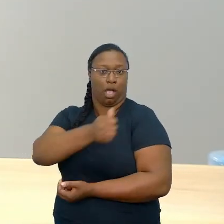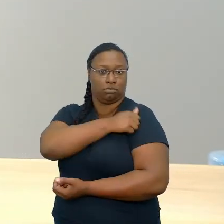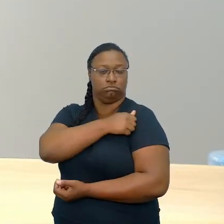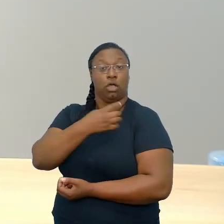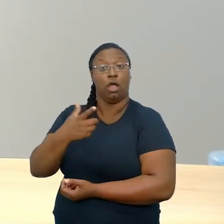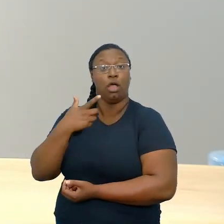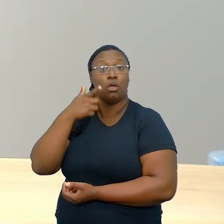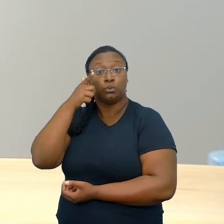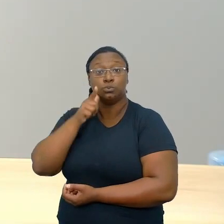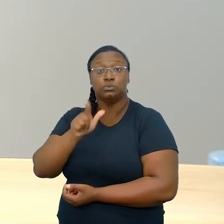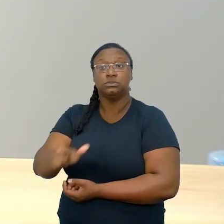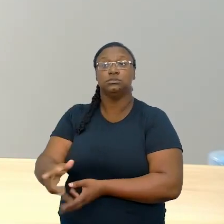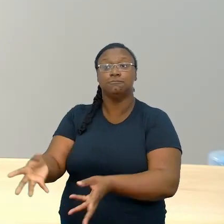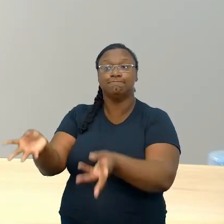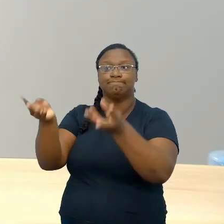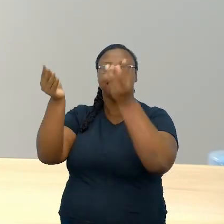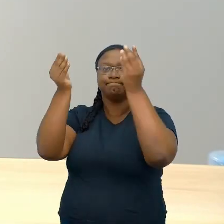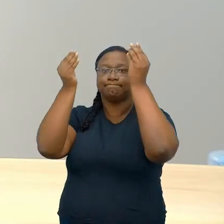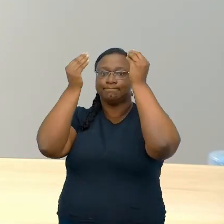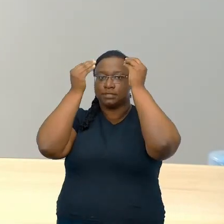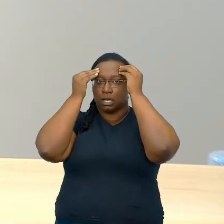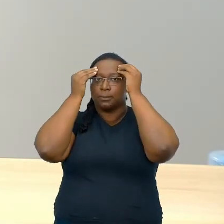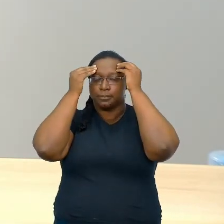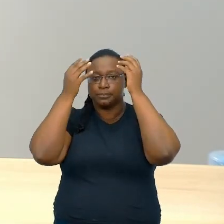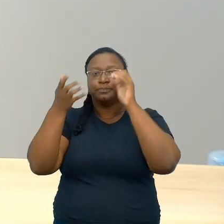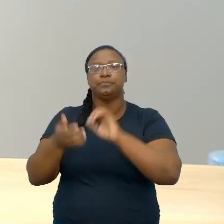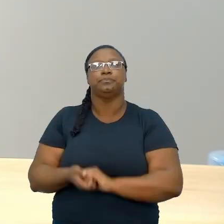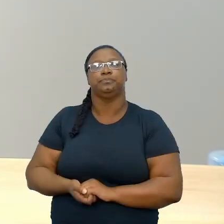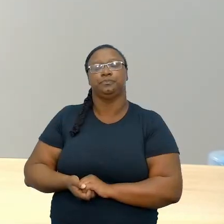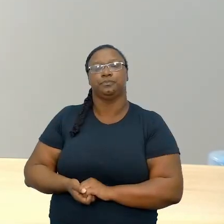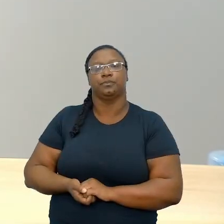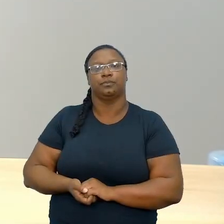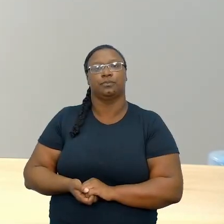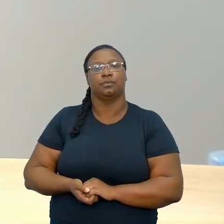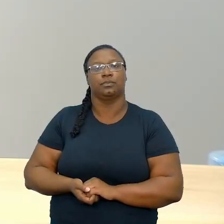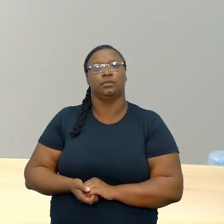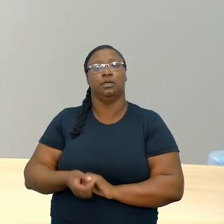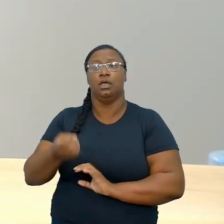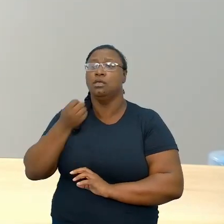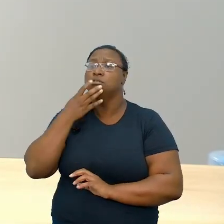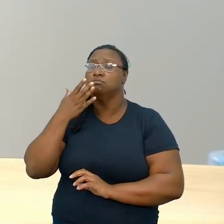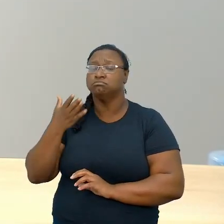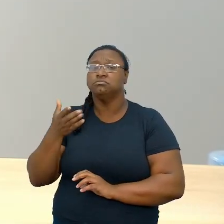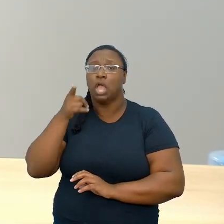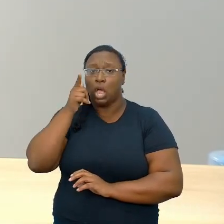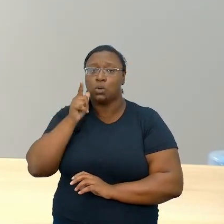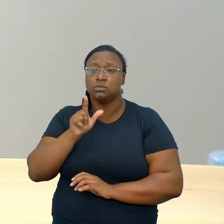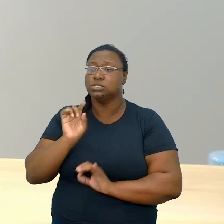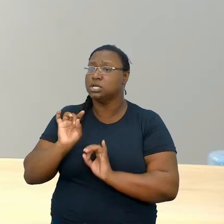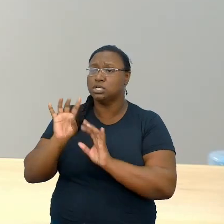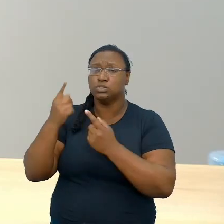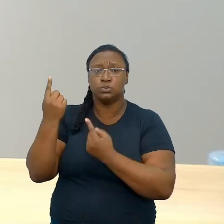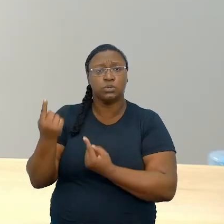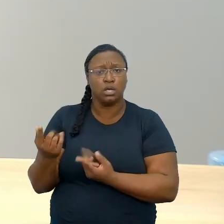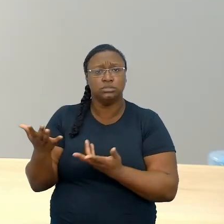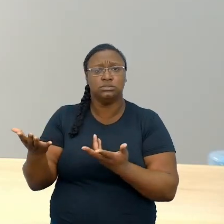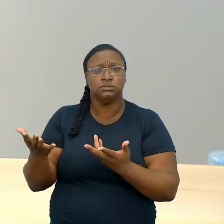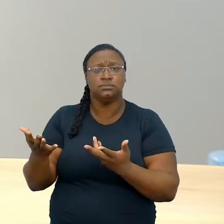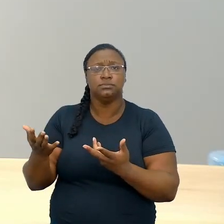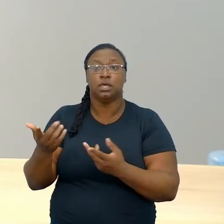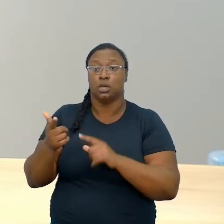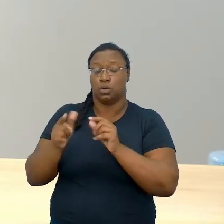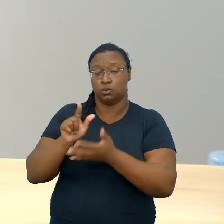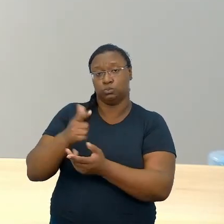o propósito do diário de bordo e se ele realmente consegue fazer isso sozinho. O diário de bordo é uma metodologia